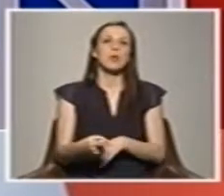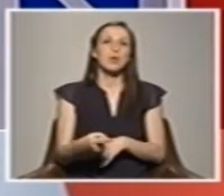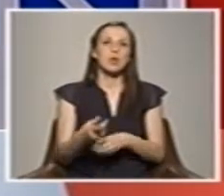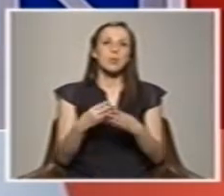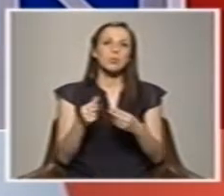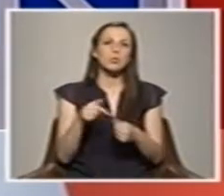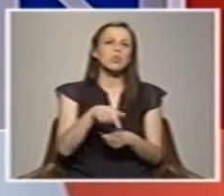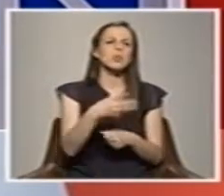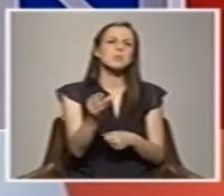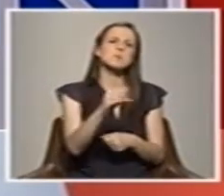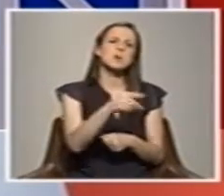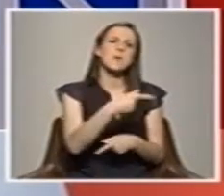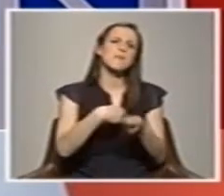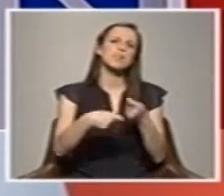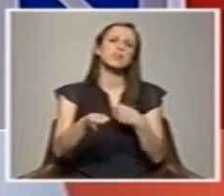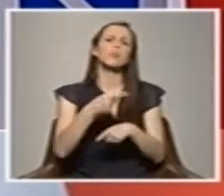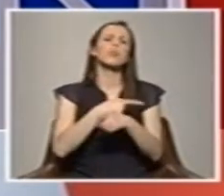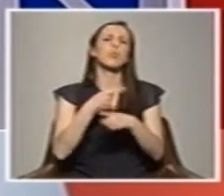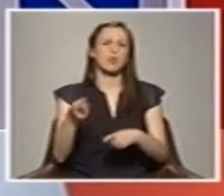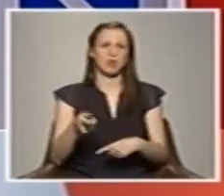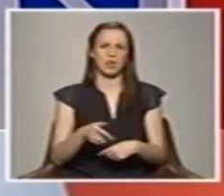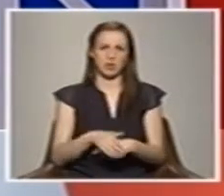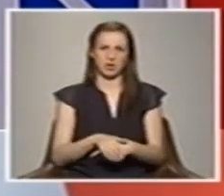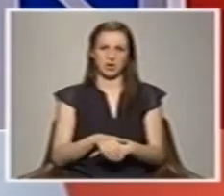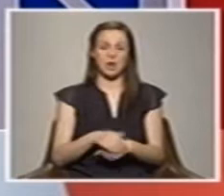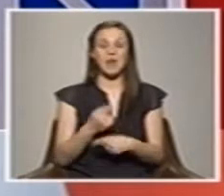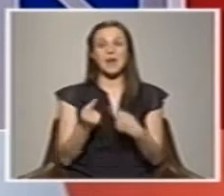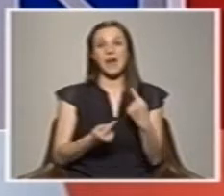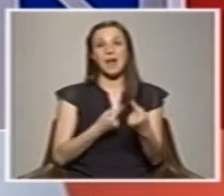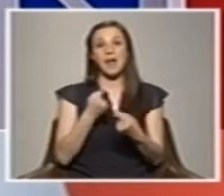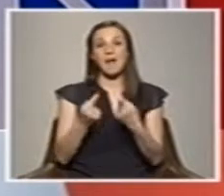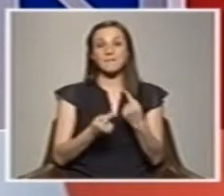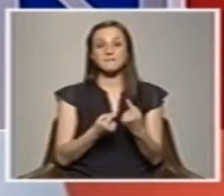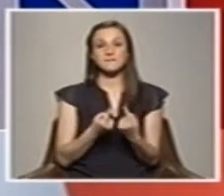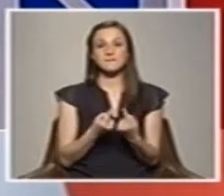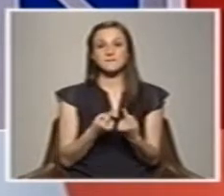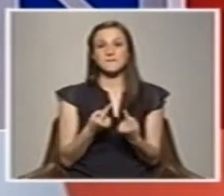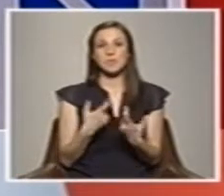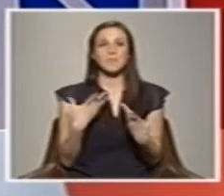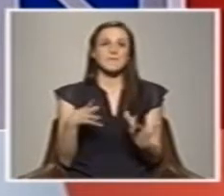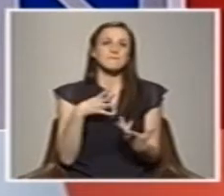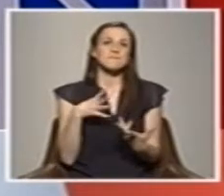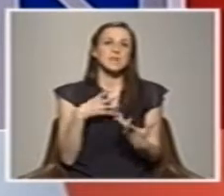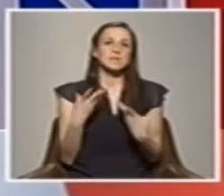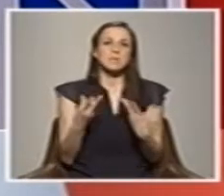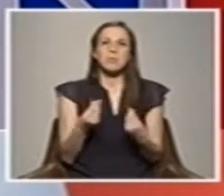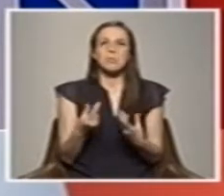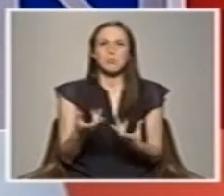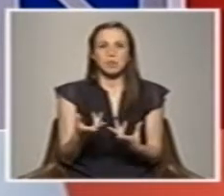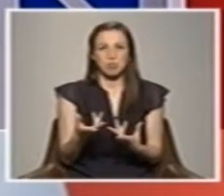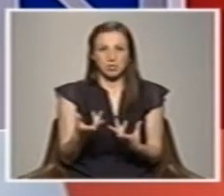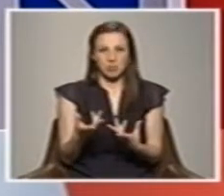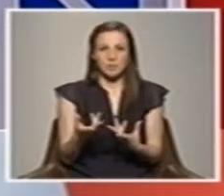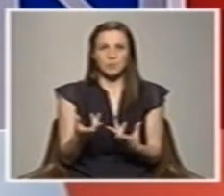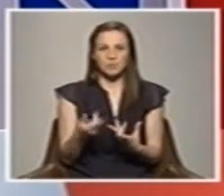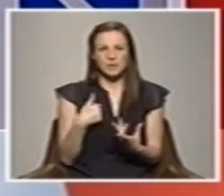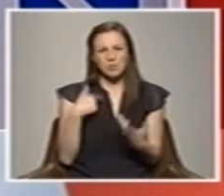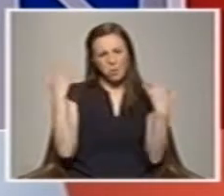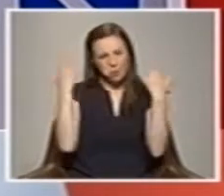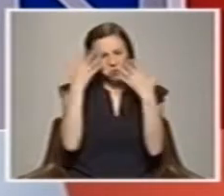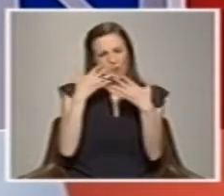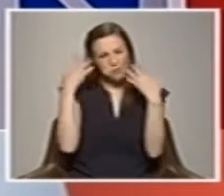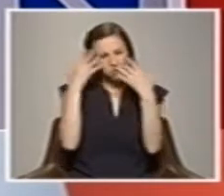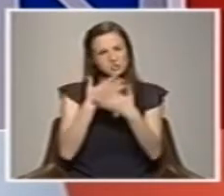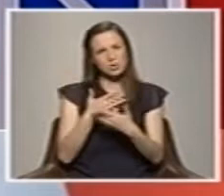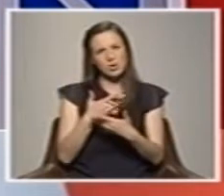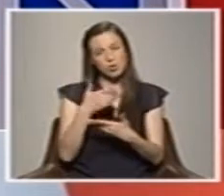para vender? Muitas das vezes pode nem sequer haver, nem sequer se faz com receio de... E assim, faz-me um bocadinho de confusão, não sei